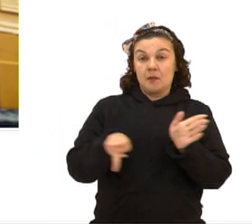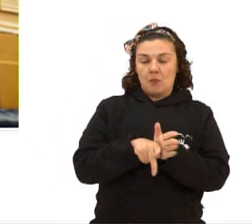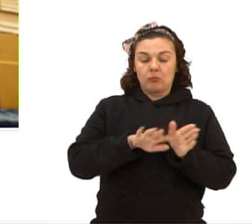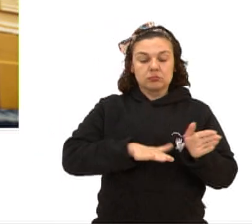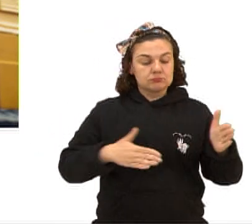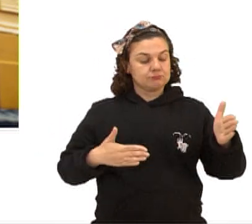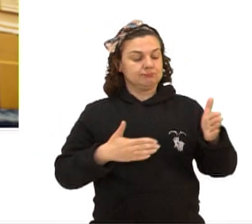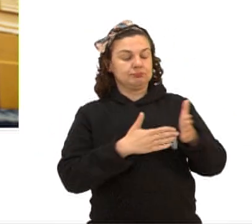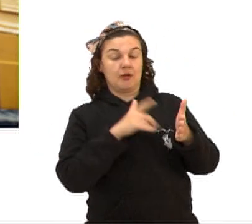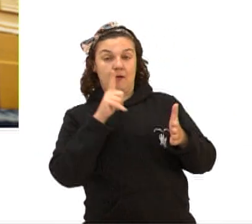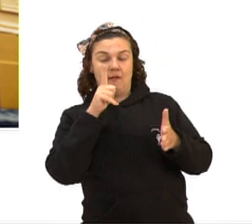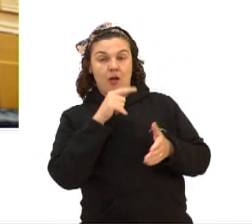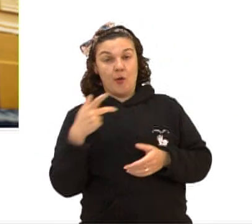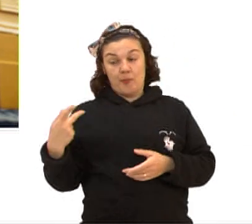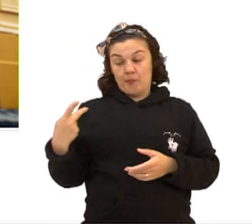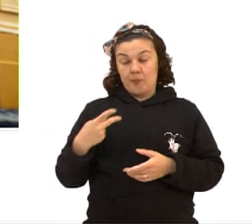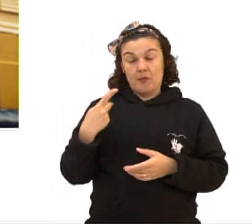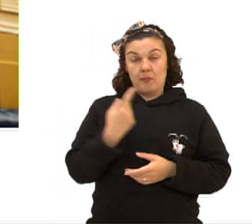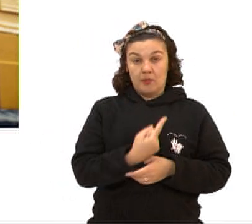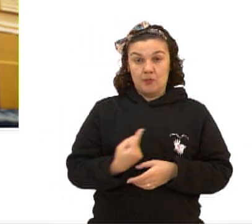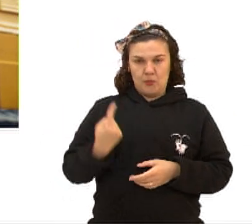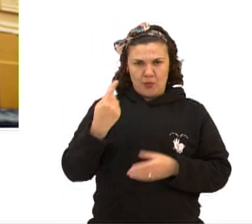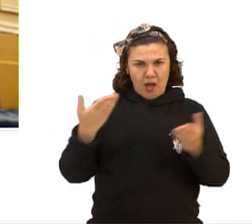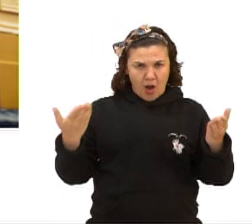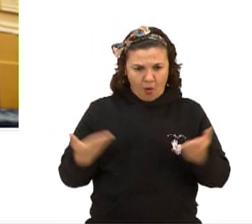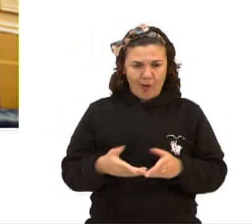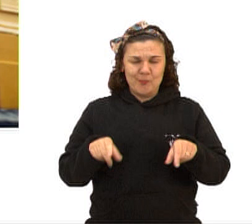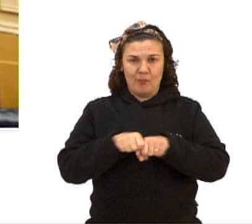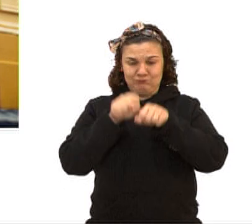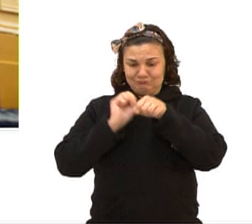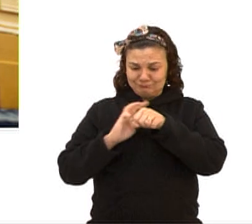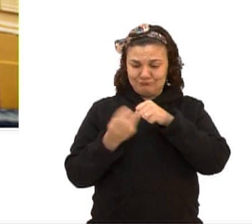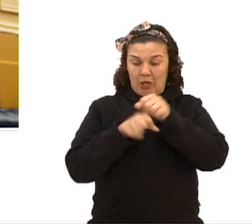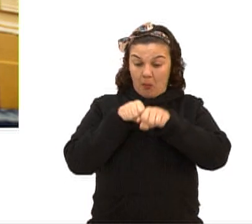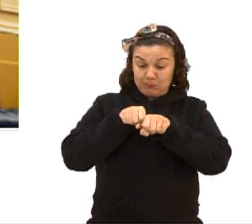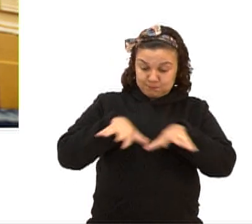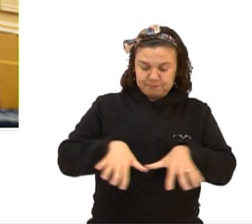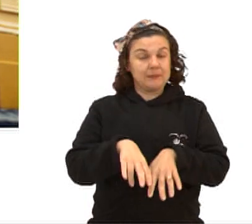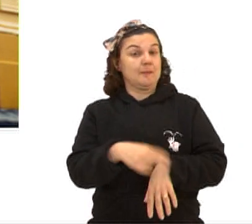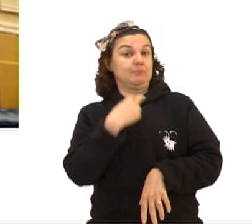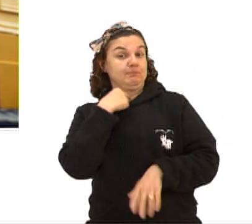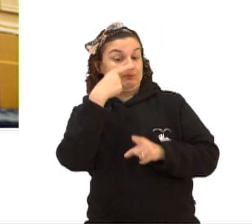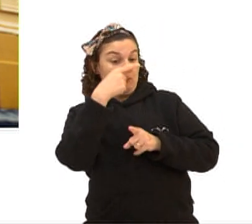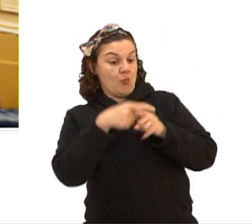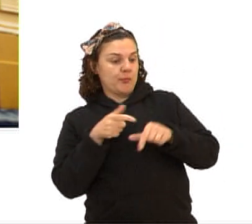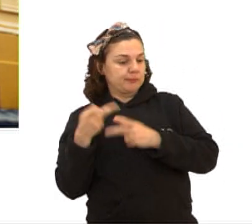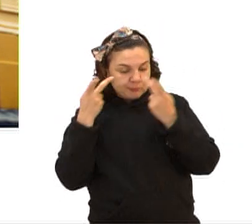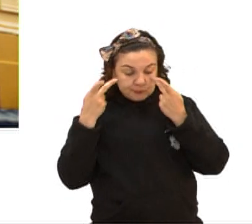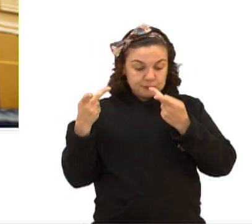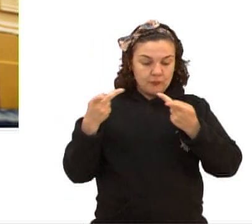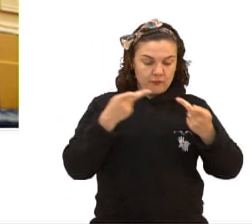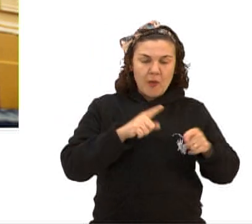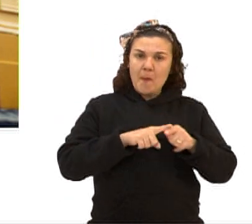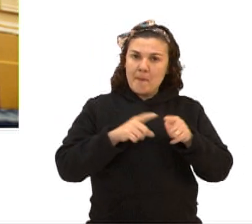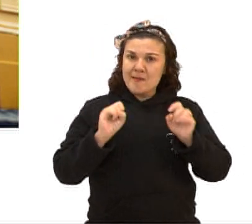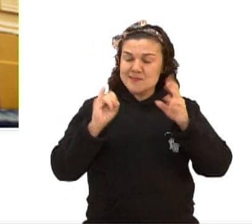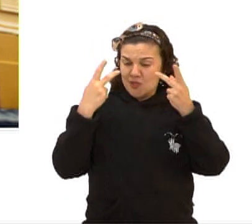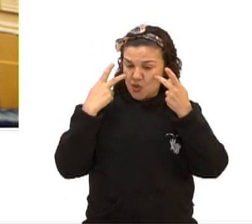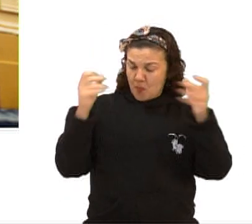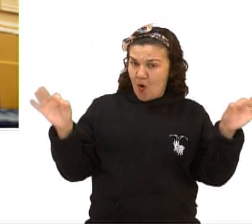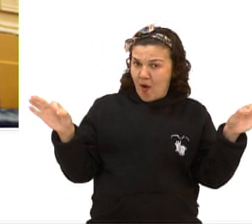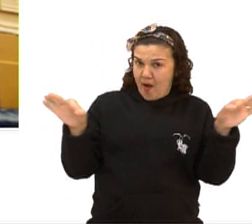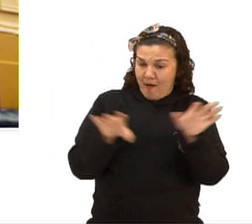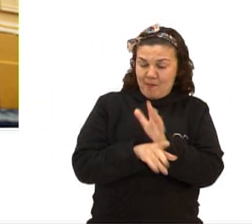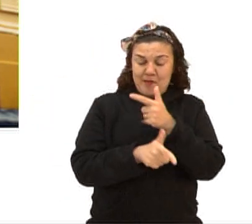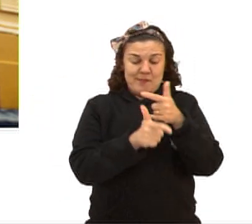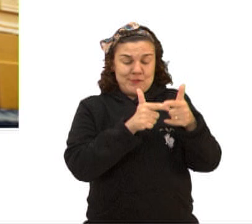1. Hoje, devido à pandemia, não é permitido as visitas, mas assim que o mundo retorne à normalidade, vão visitar lá. É um